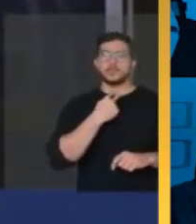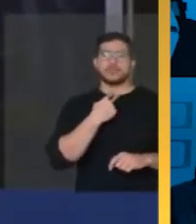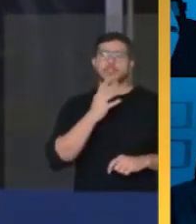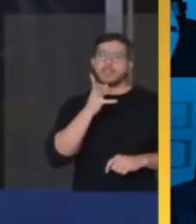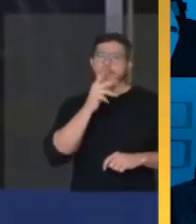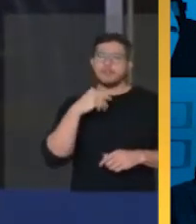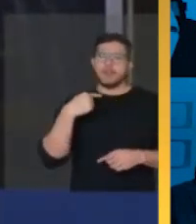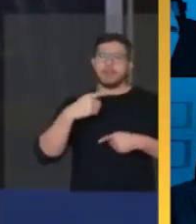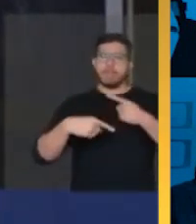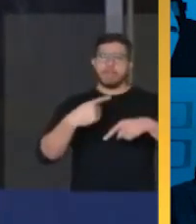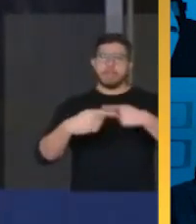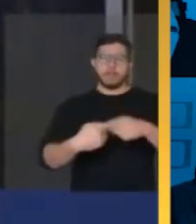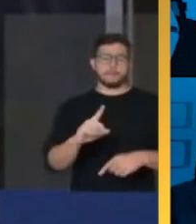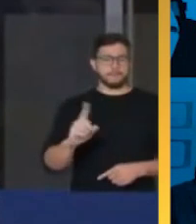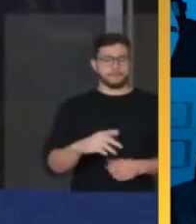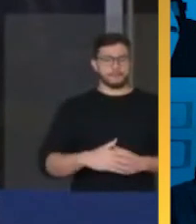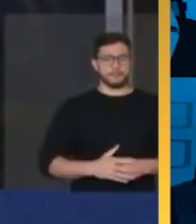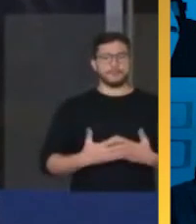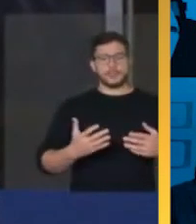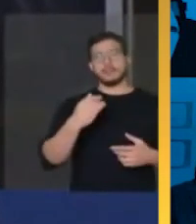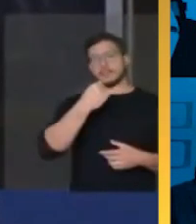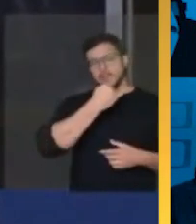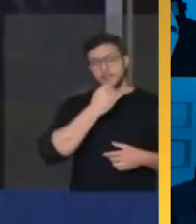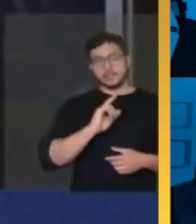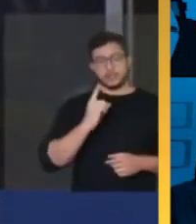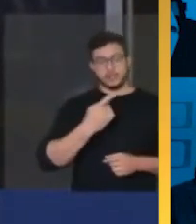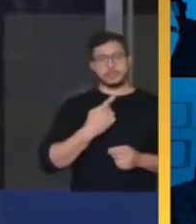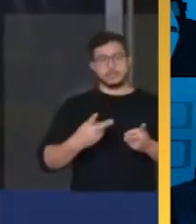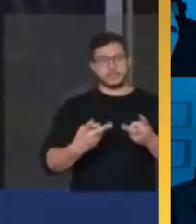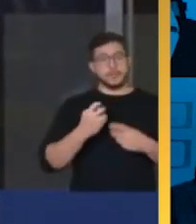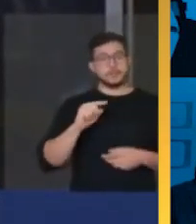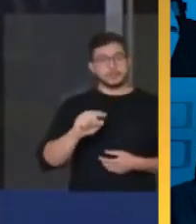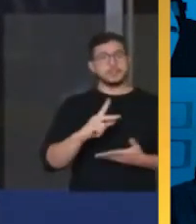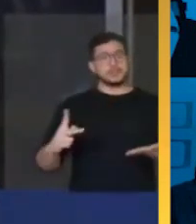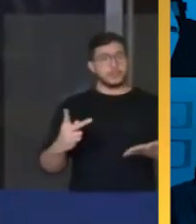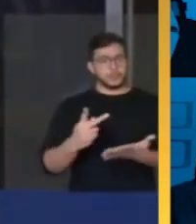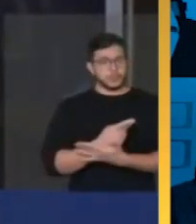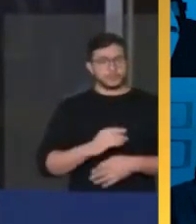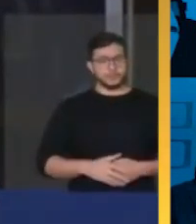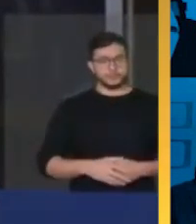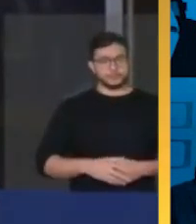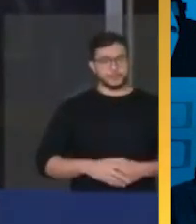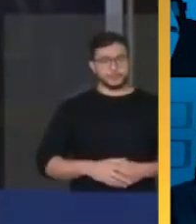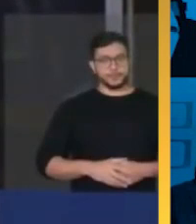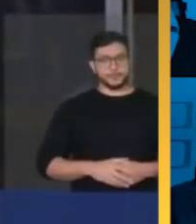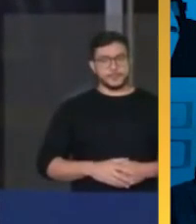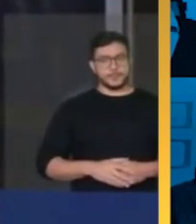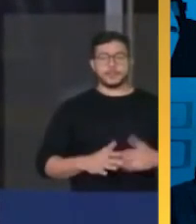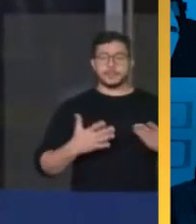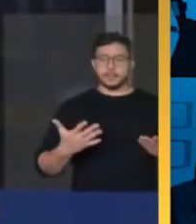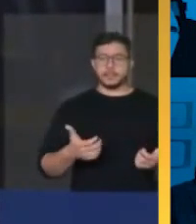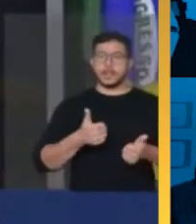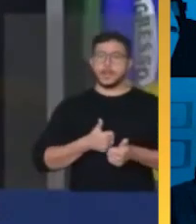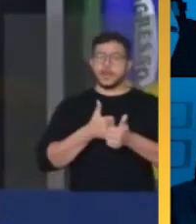protelando o projeto. É isso que nós, infelizmente, vimos acontecer. Pois bem, de forma democrática, dentro